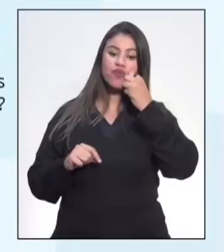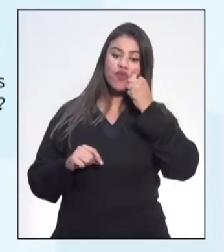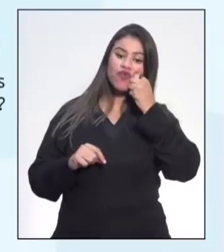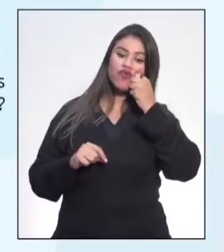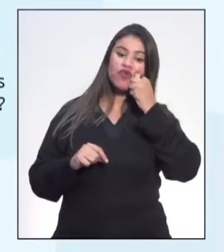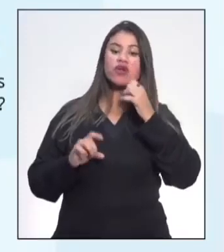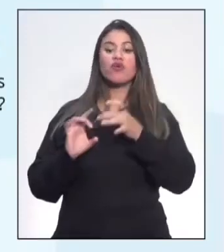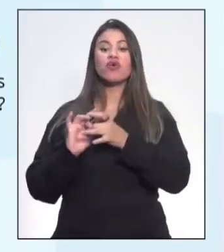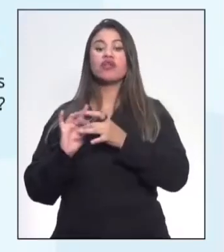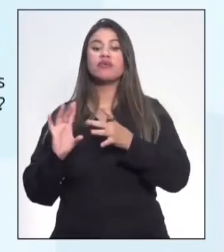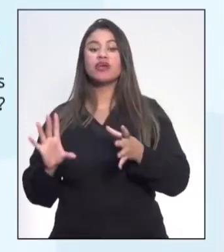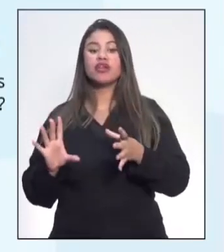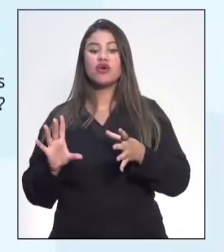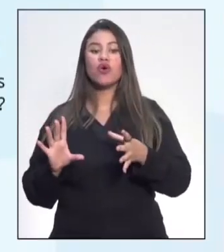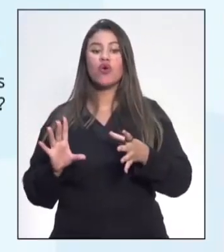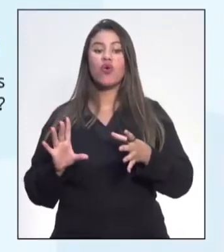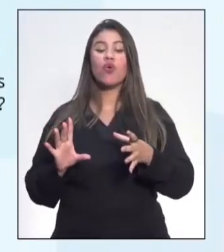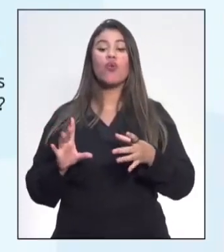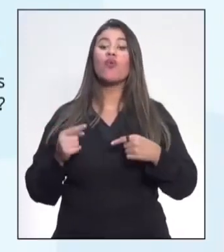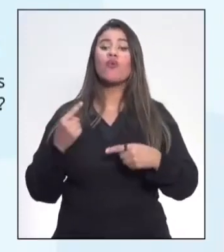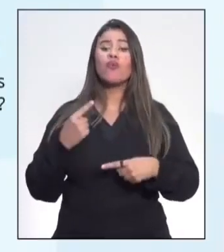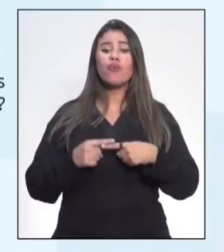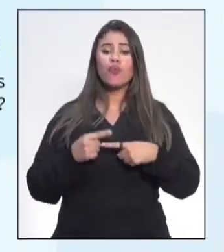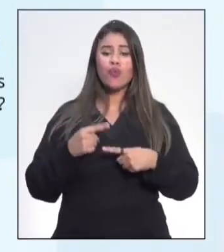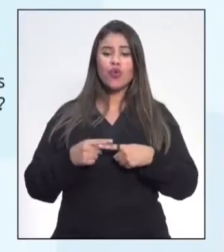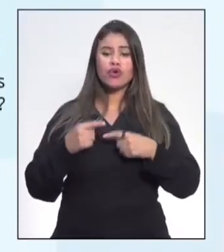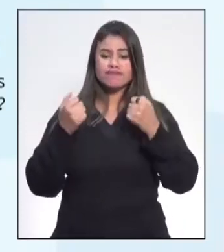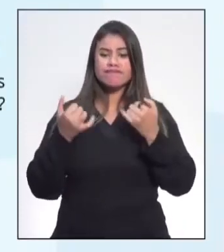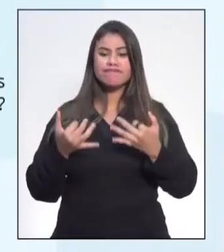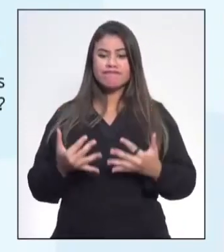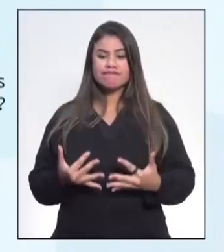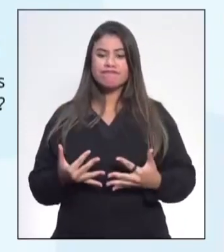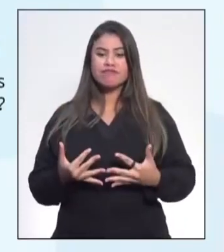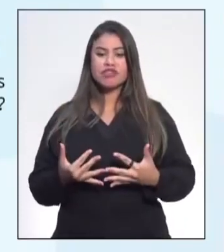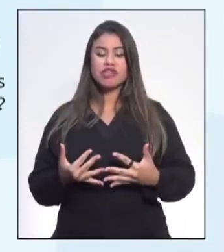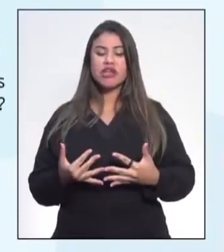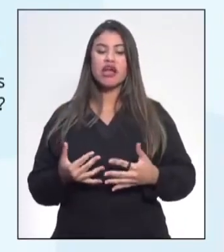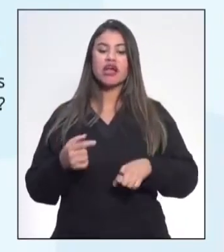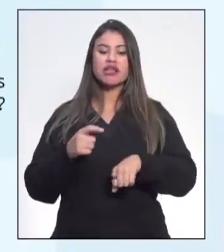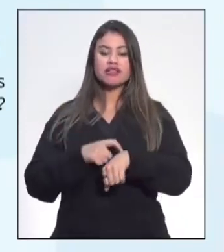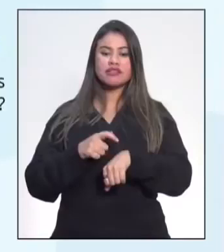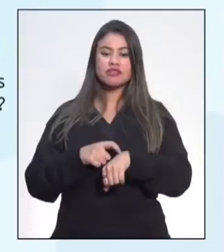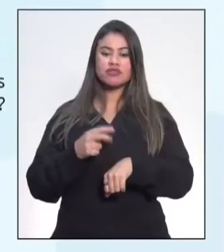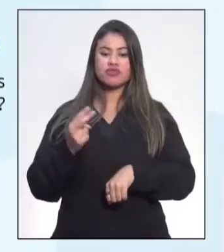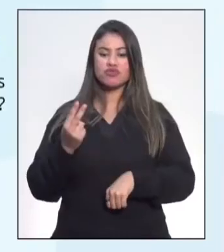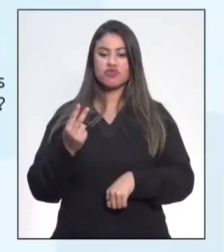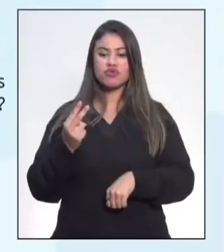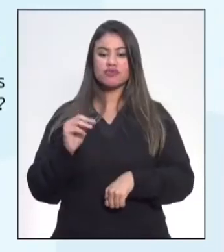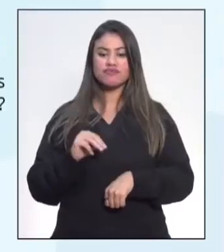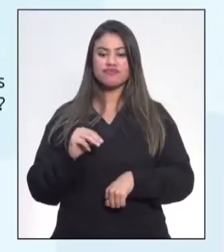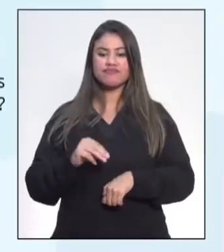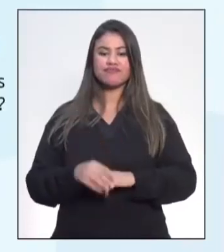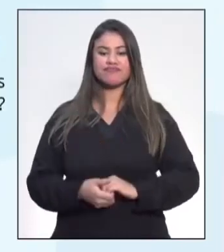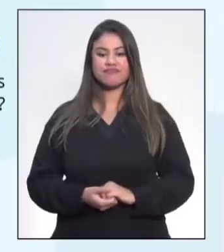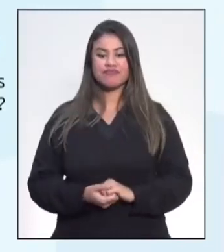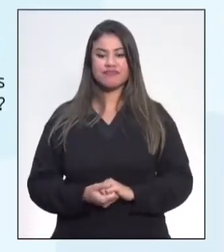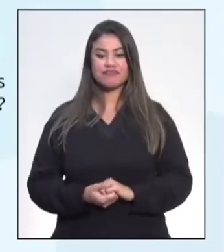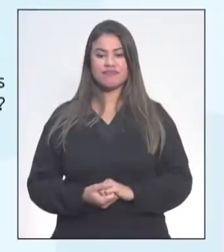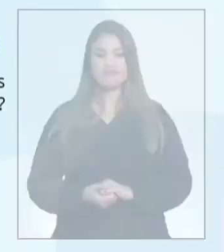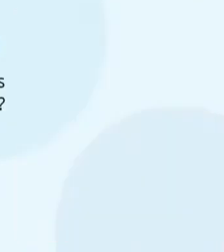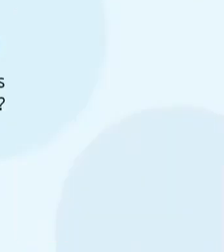liberou mais energia? E, se possível, justifique a sua resposta. Aqui vocês vão ter 2 minutinhos para responder.